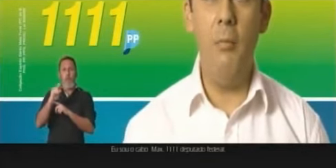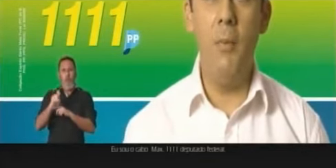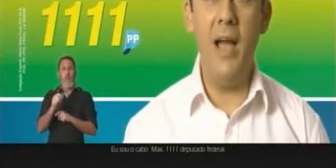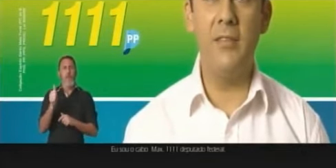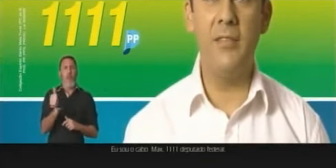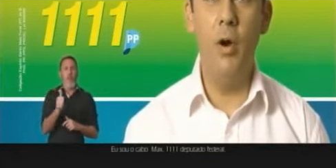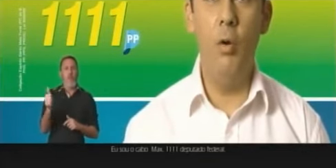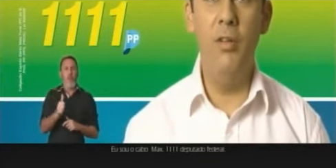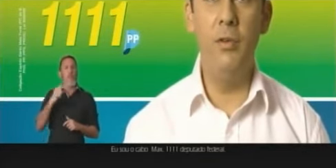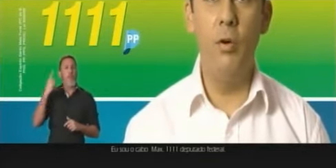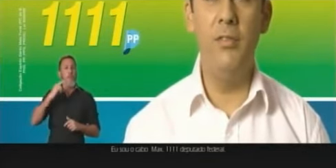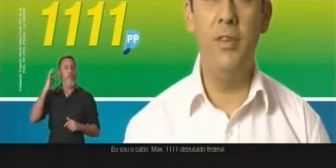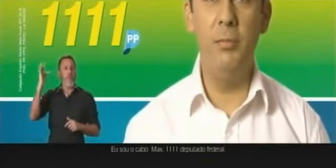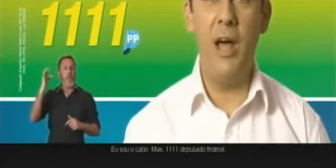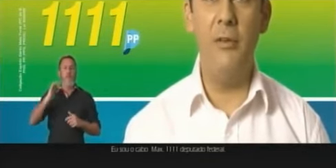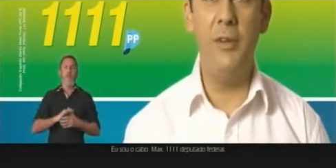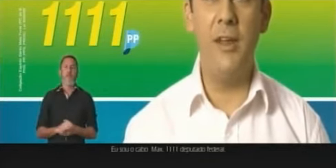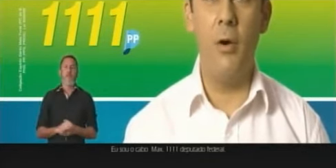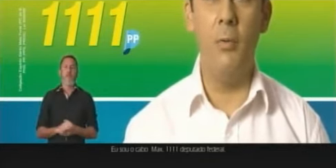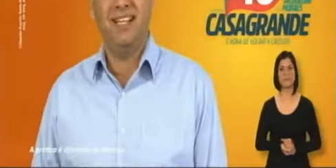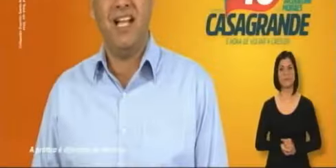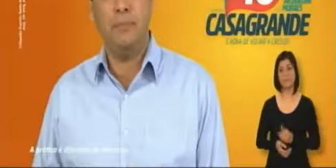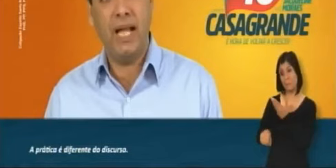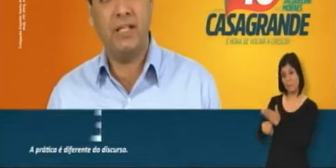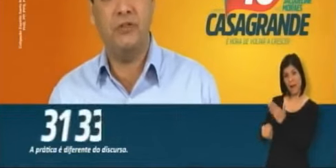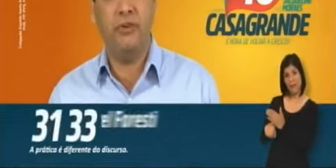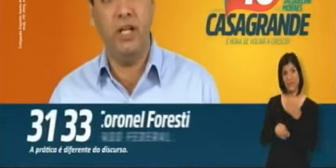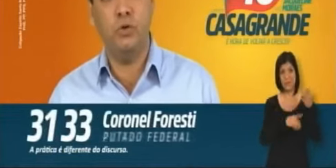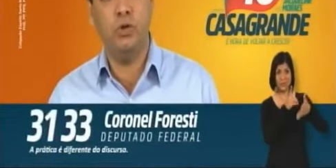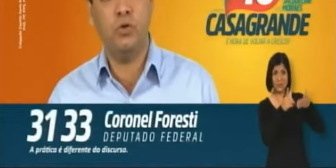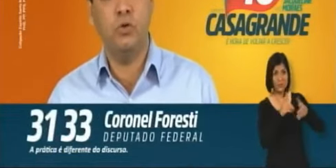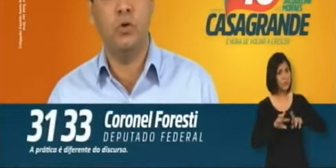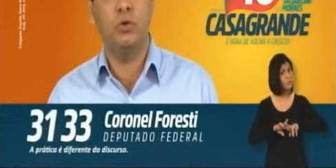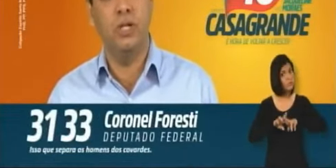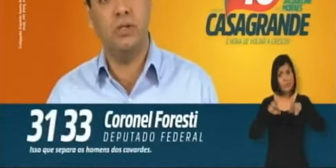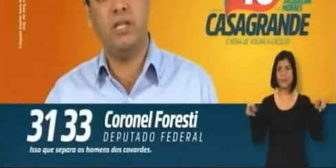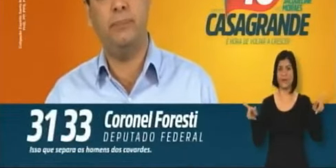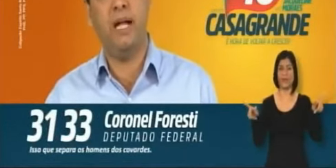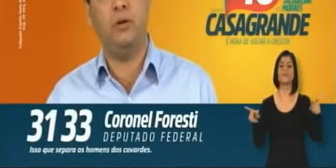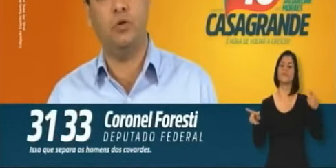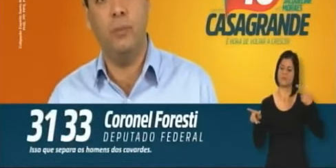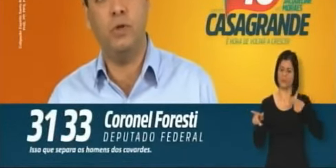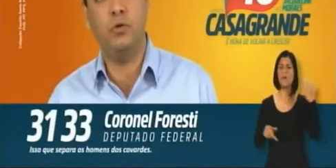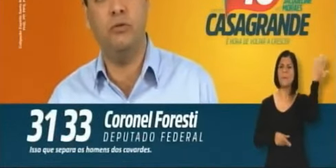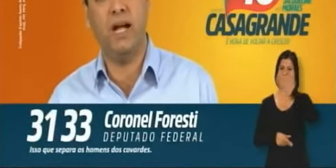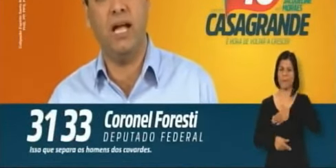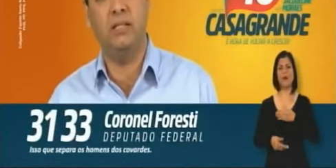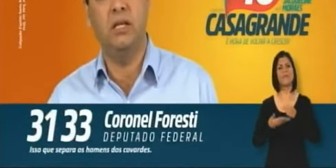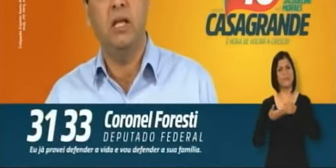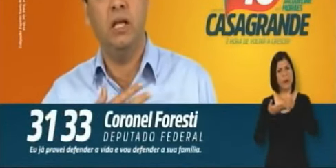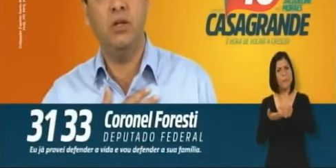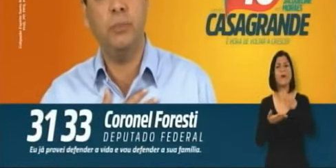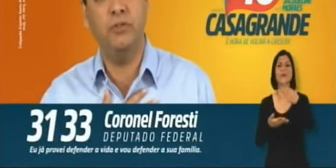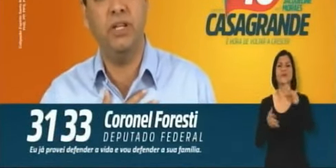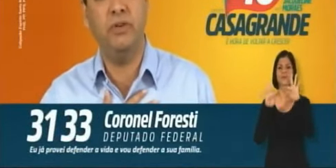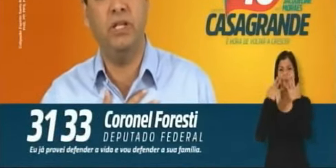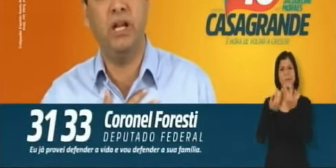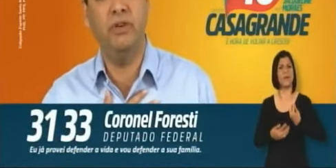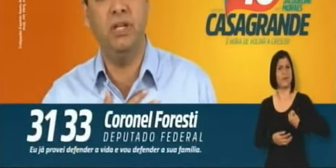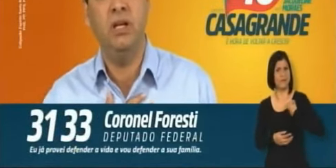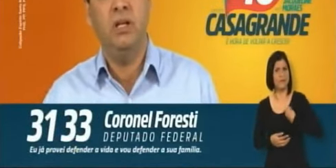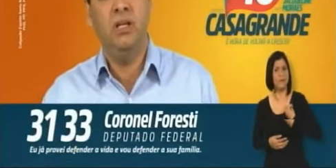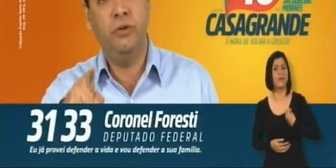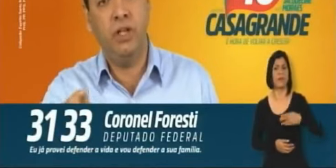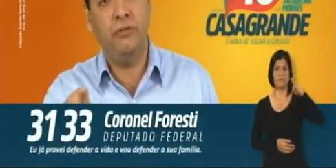Cabo Max, 1111, deputado federal. A prática é diferente do discurso. Isso que separa os homens dos covardes. Eu já provei defender a